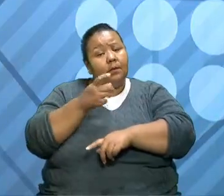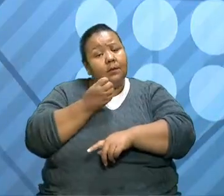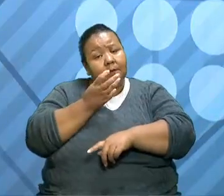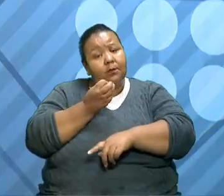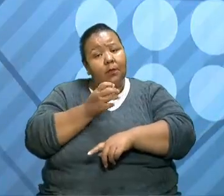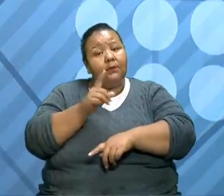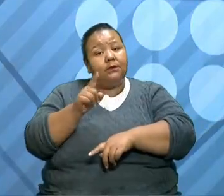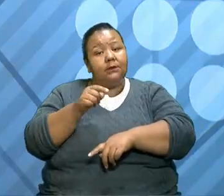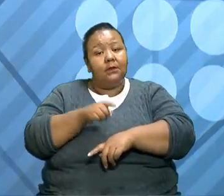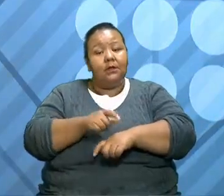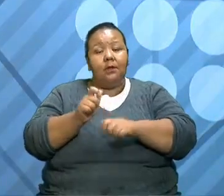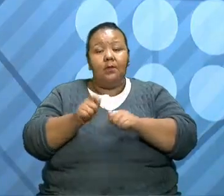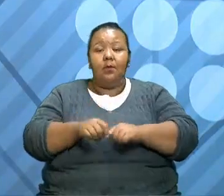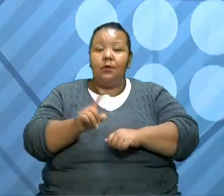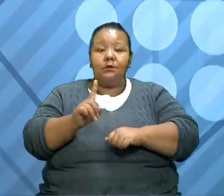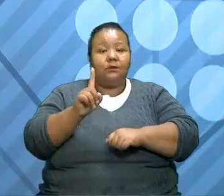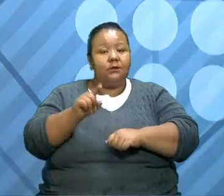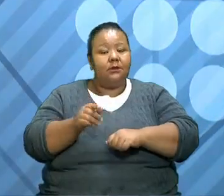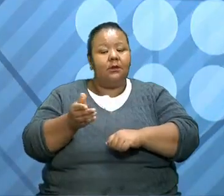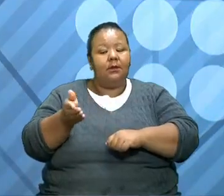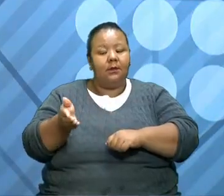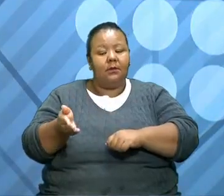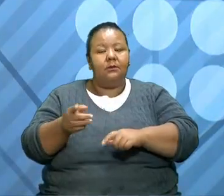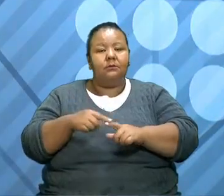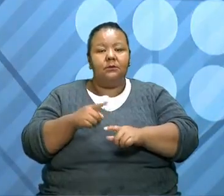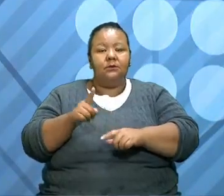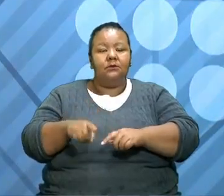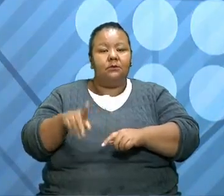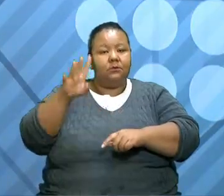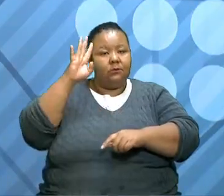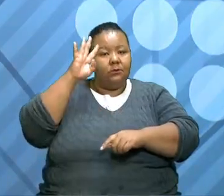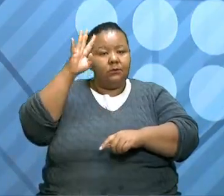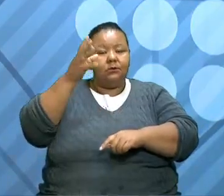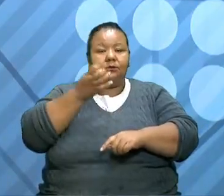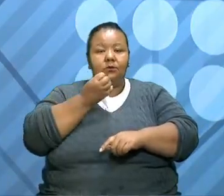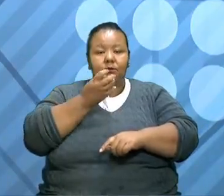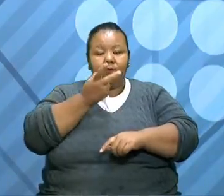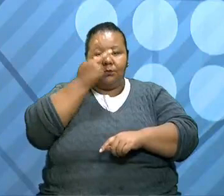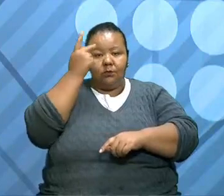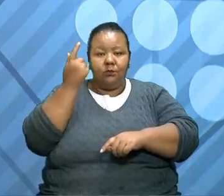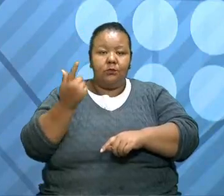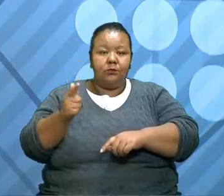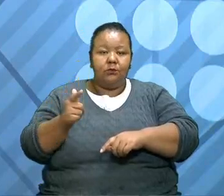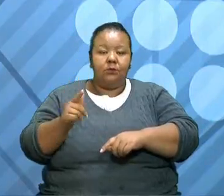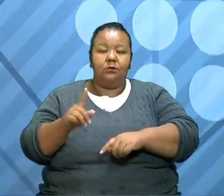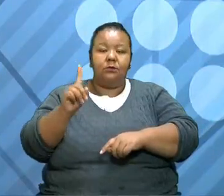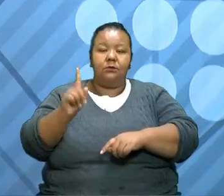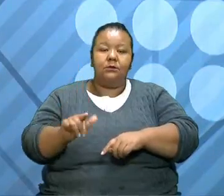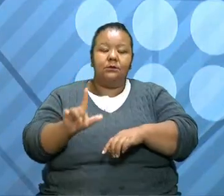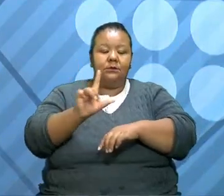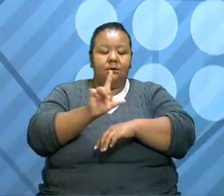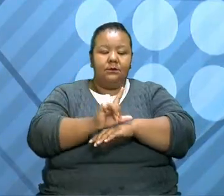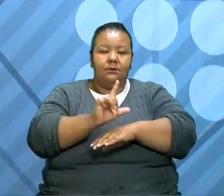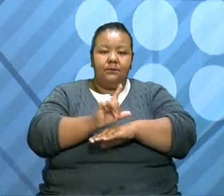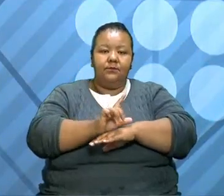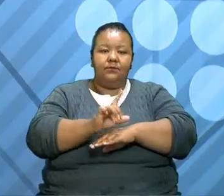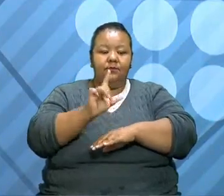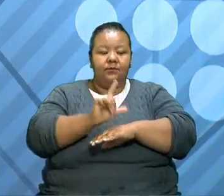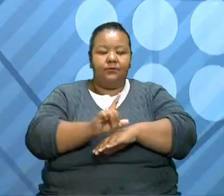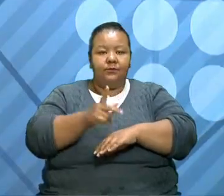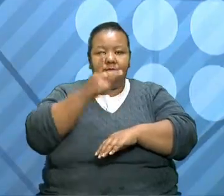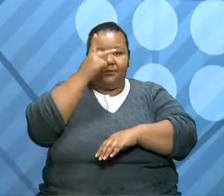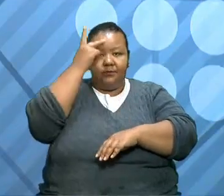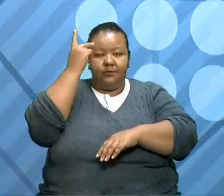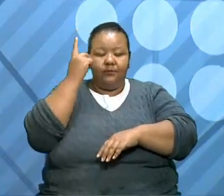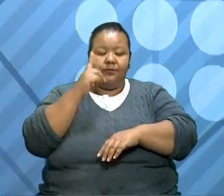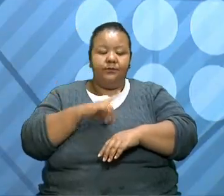gestor. Pode até não ser ele, mas é fundamental que um bom gestor também seja líder. O que é um líder? Líder é aquela pessoa que tem